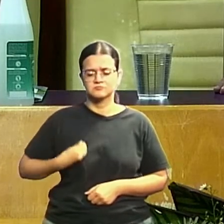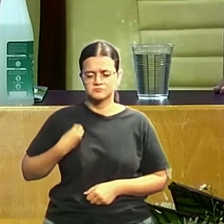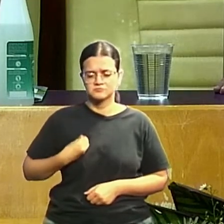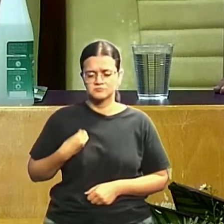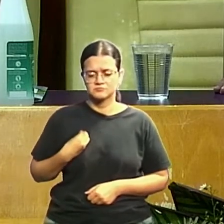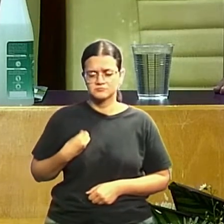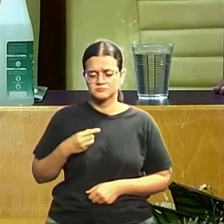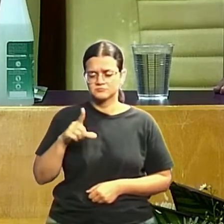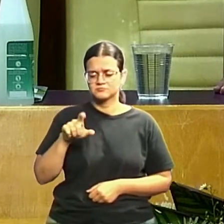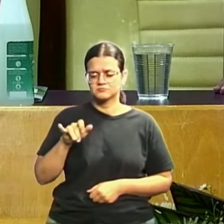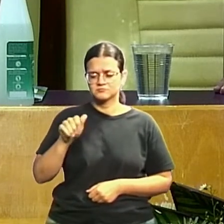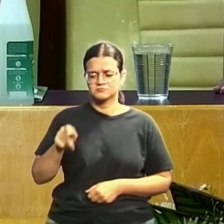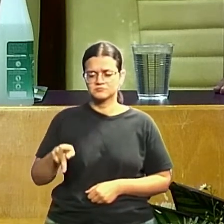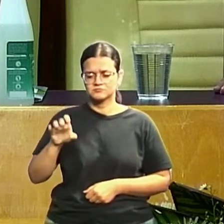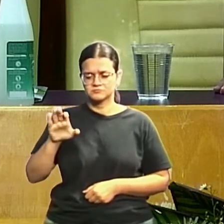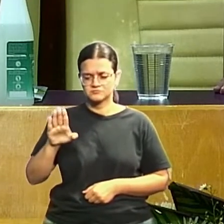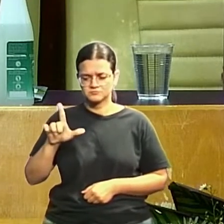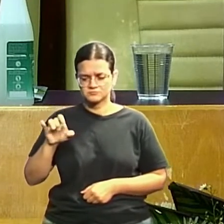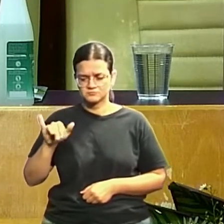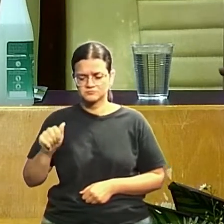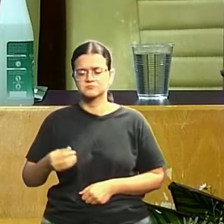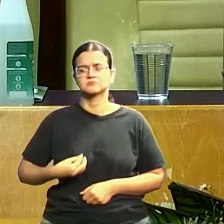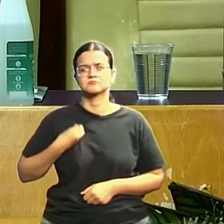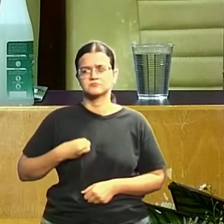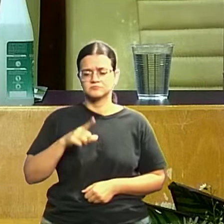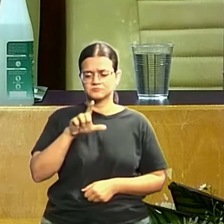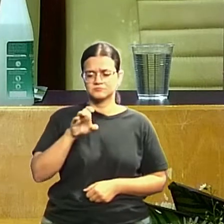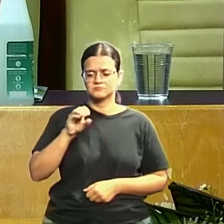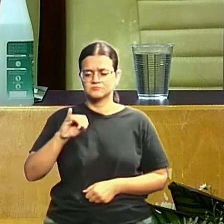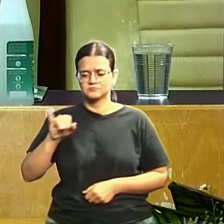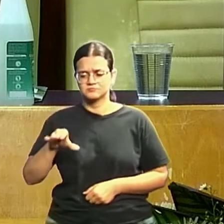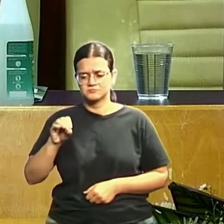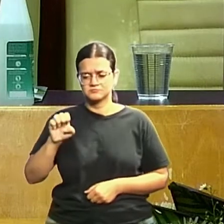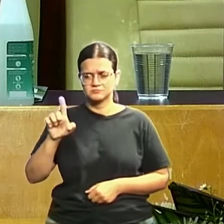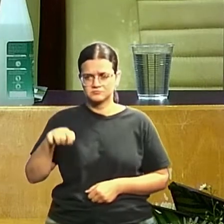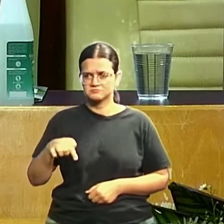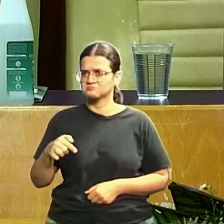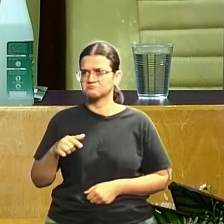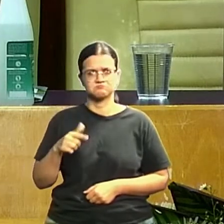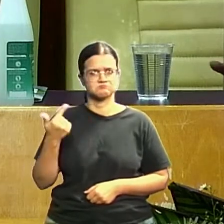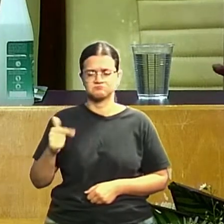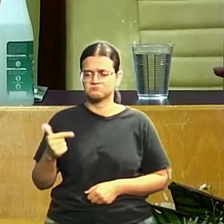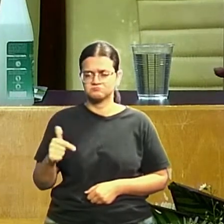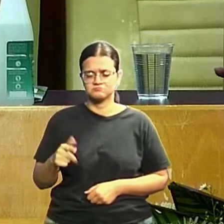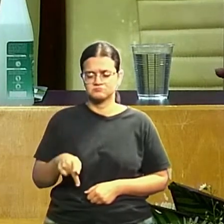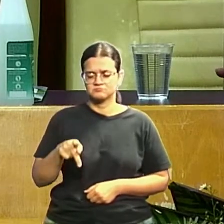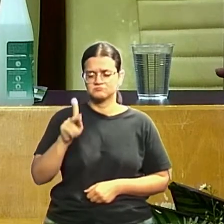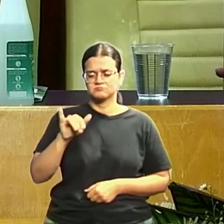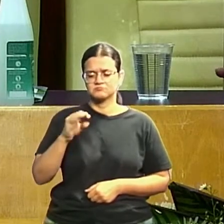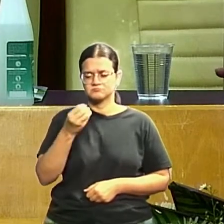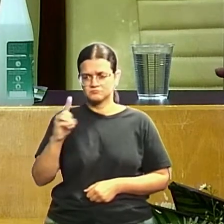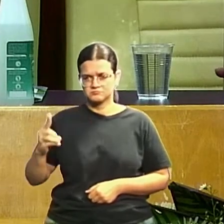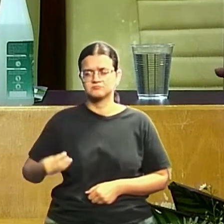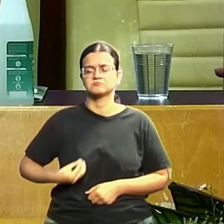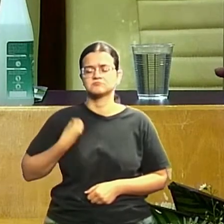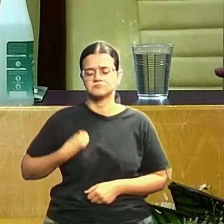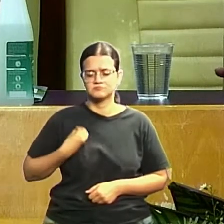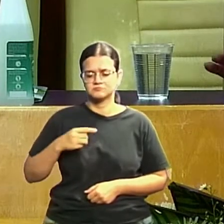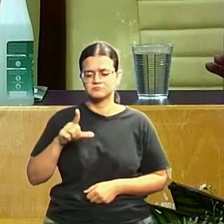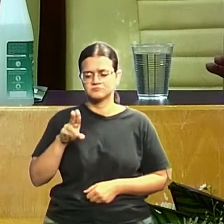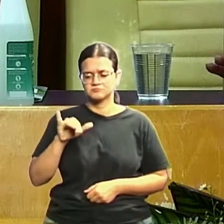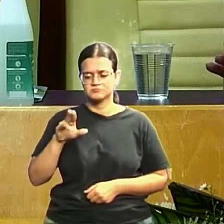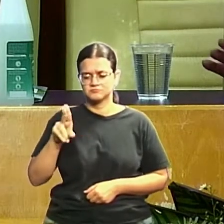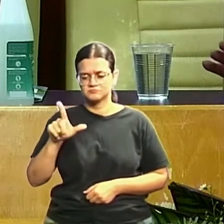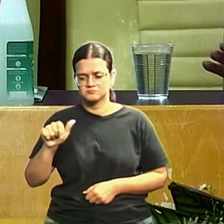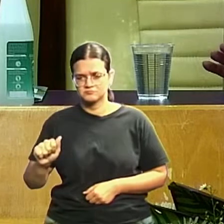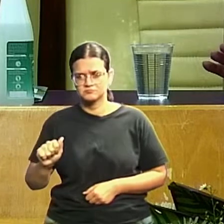presente. Leia Kleber, presente. Léo José, ausente. Lucas Quitão, presente.